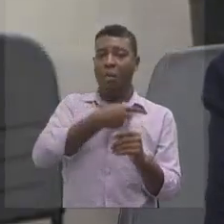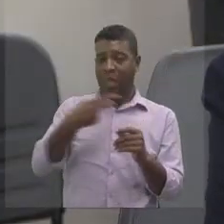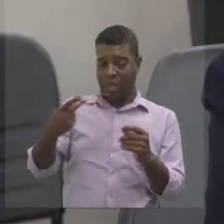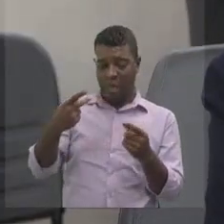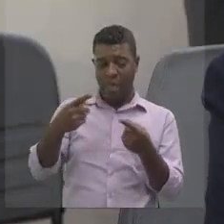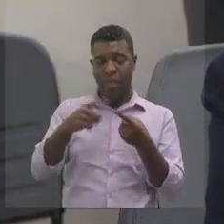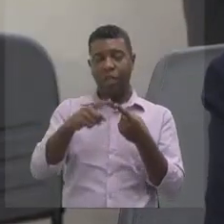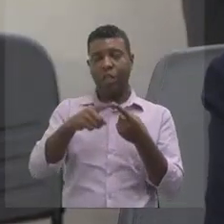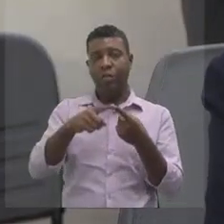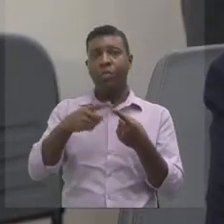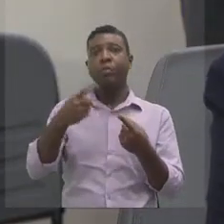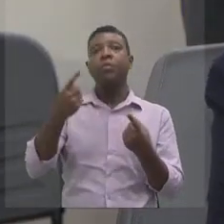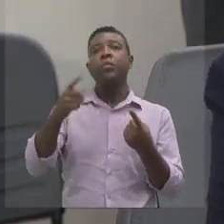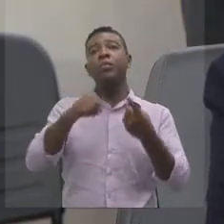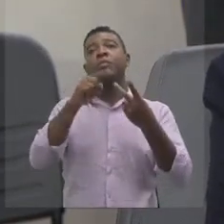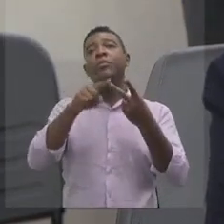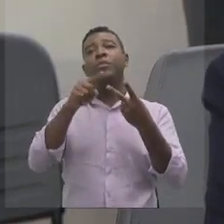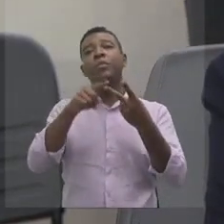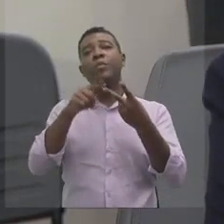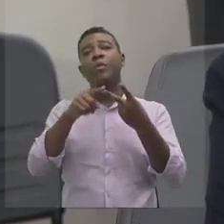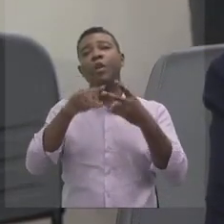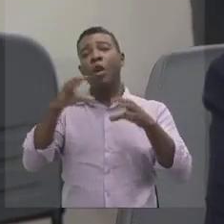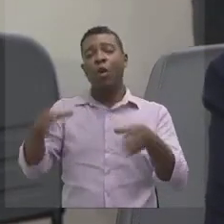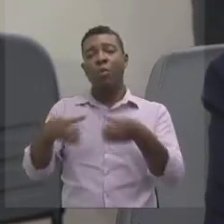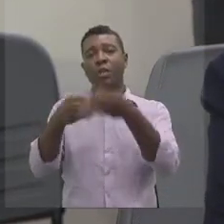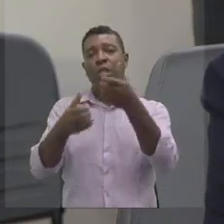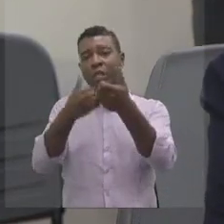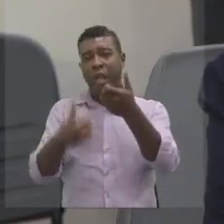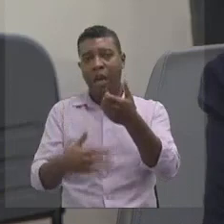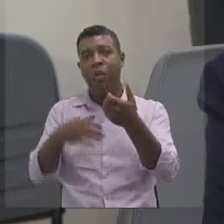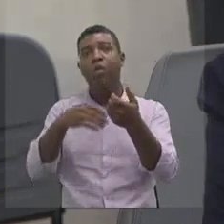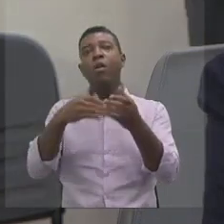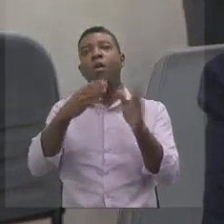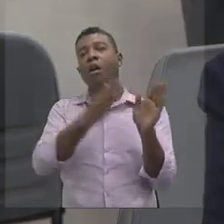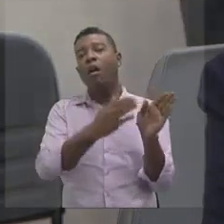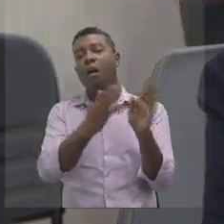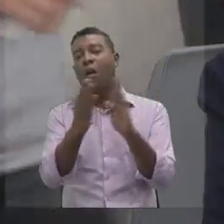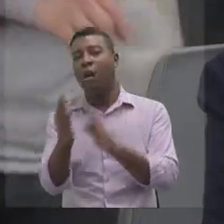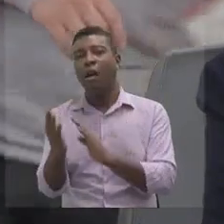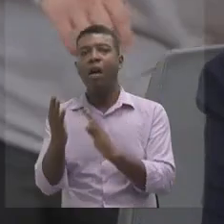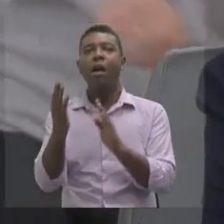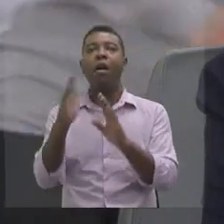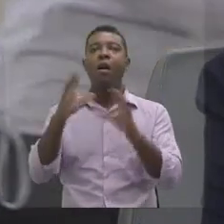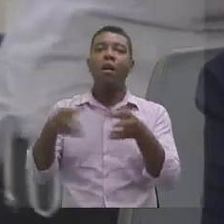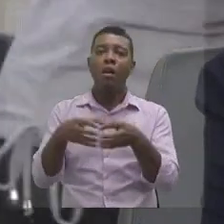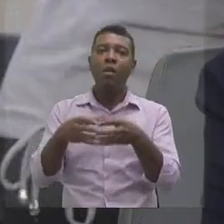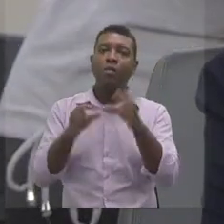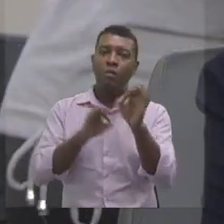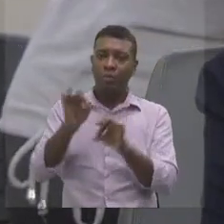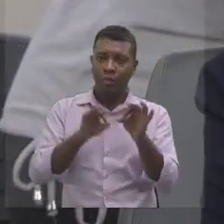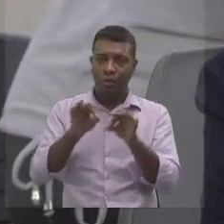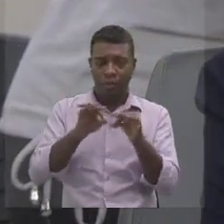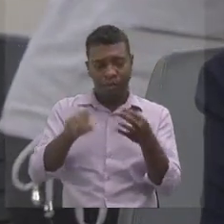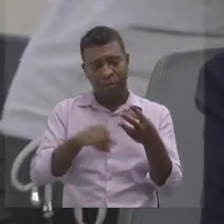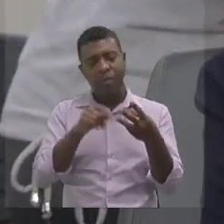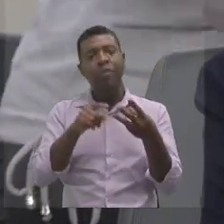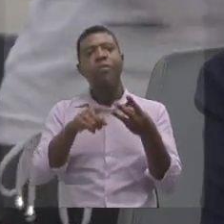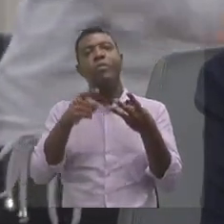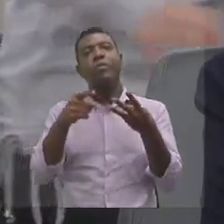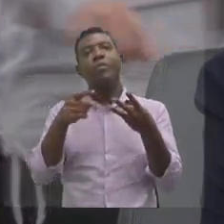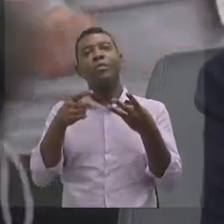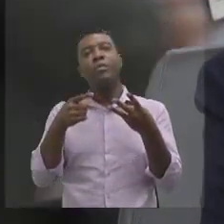presidentes das comissões participantes por ordem de inscrição membros das comissões participantes por ordem descrição